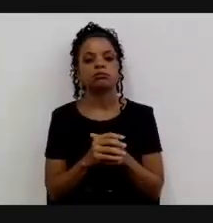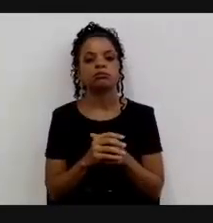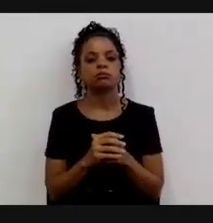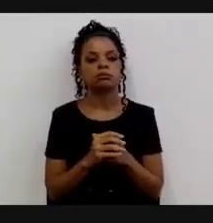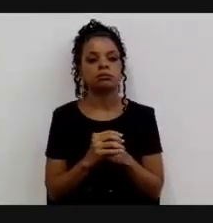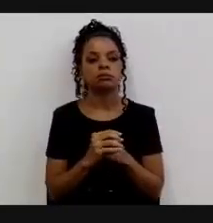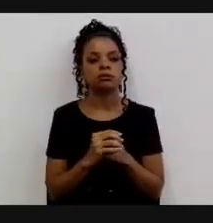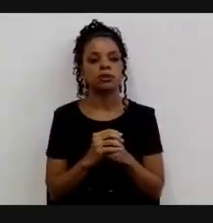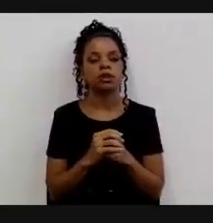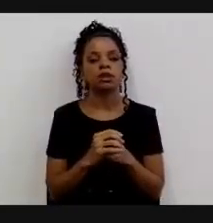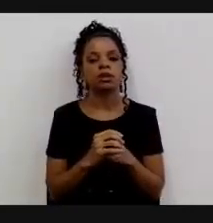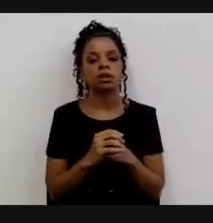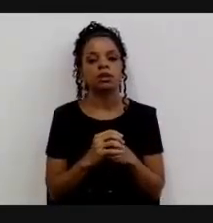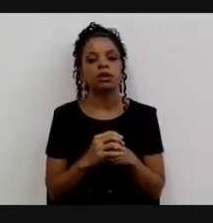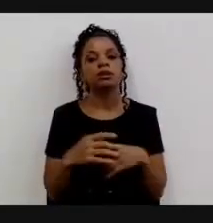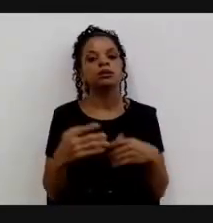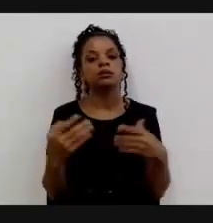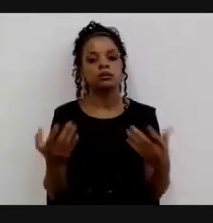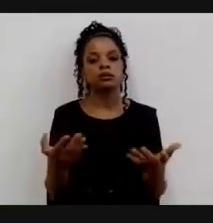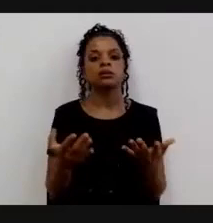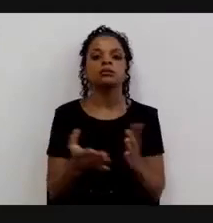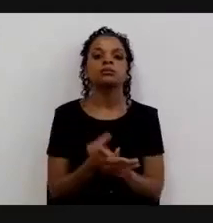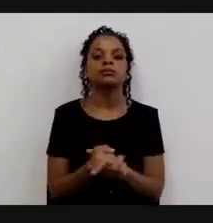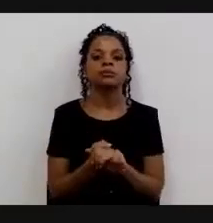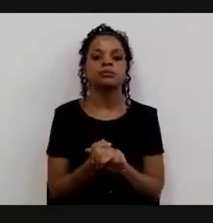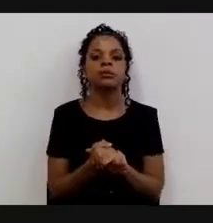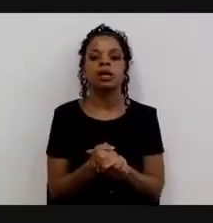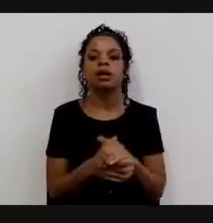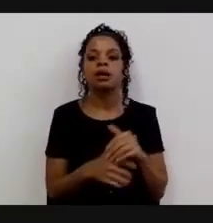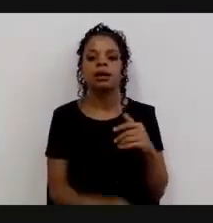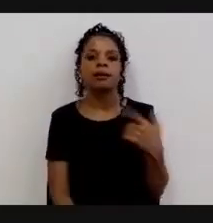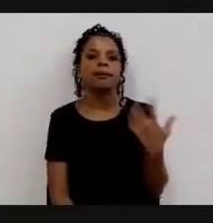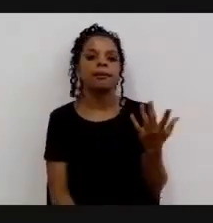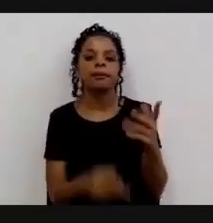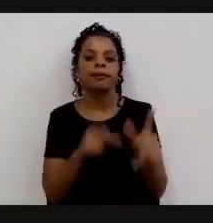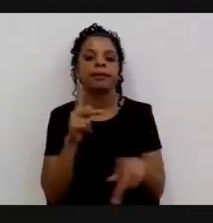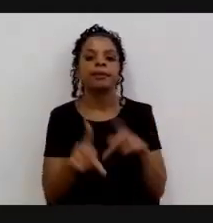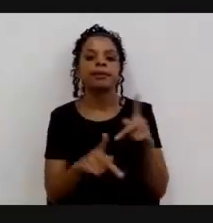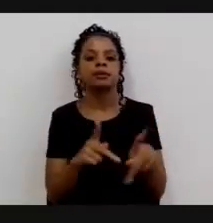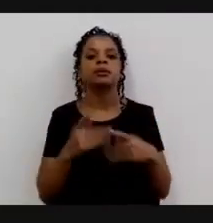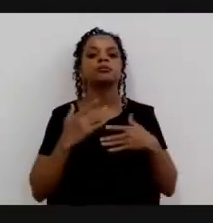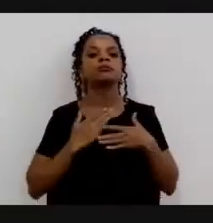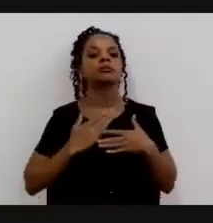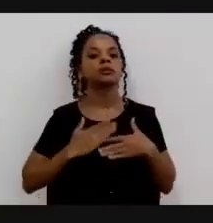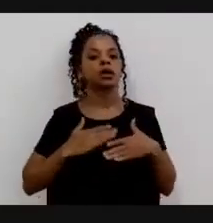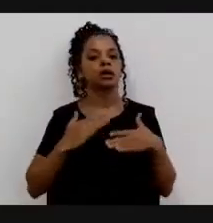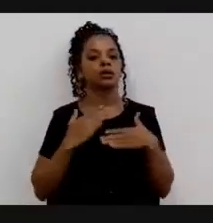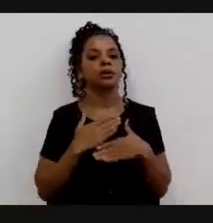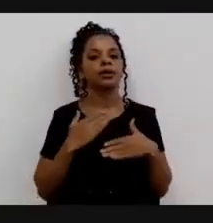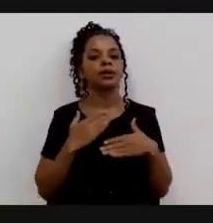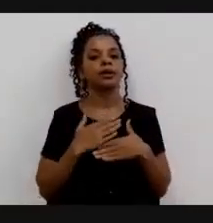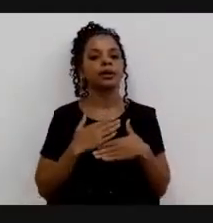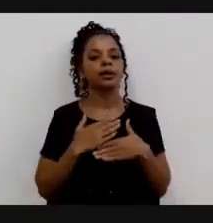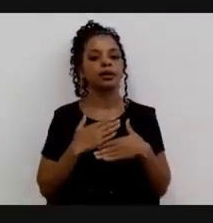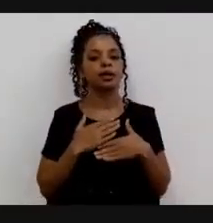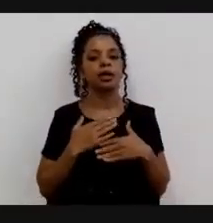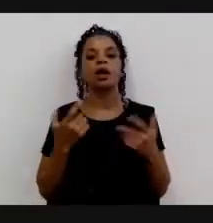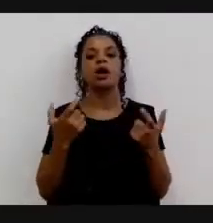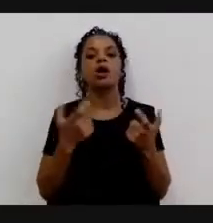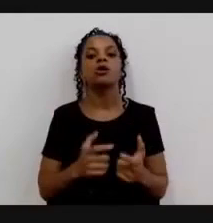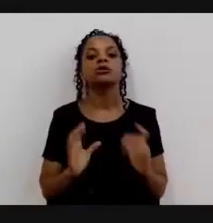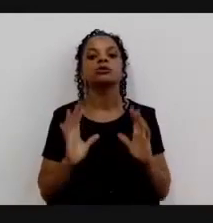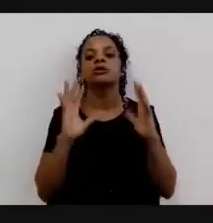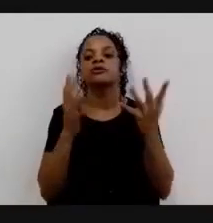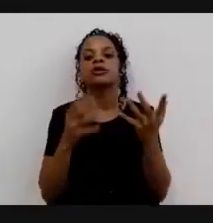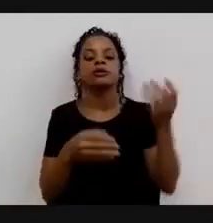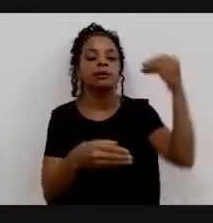né? A gente deixa bem a população bem tranquila, acontece dentro da Câmara Municipal, dentro do ambiente da Câmara